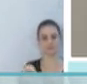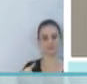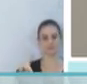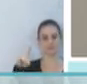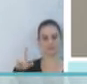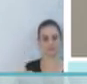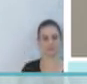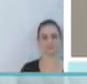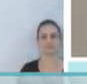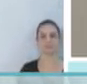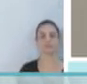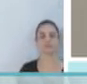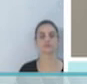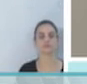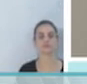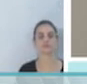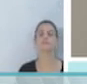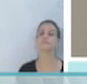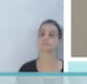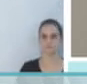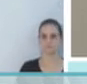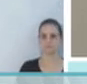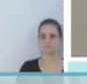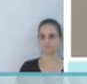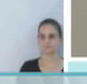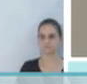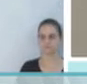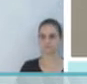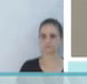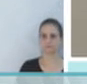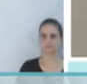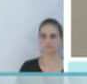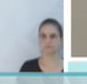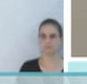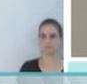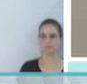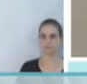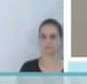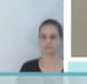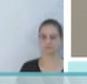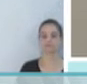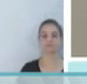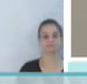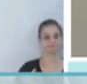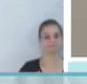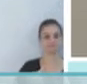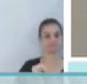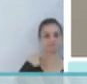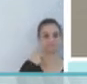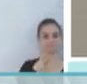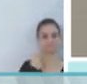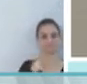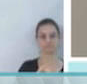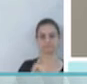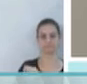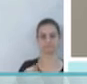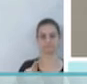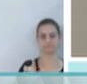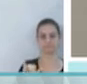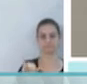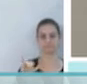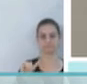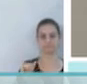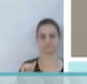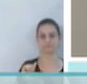em casa comecei a me informar Mais e aí veio a minha coordenadora que na época era coordenadora da minha escola ela falou assim